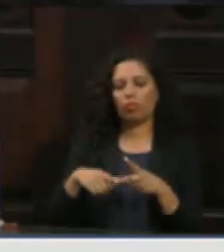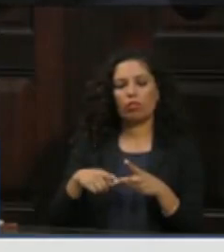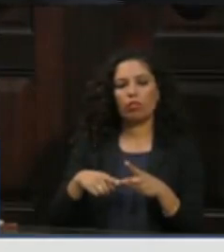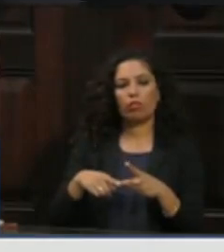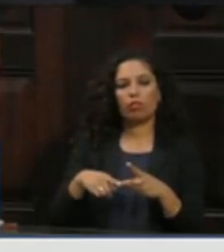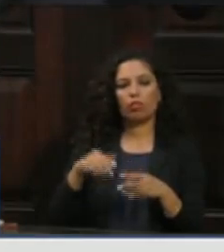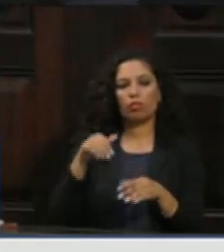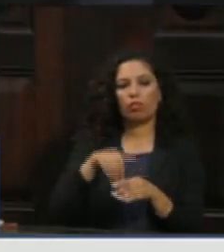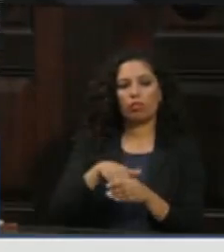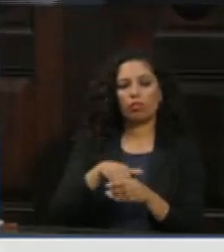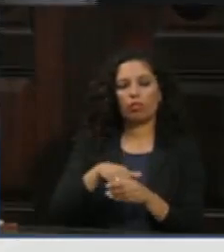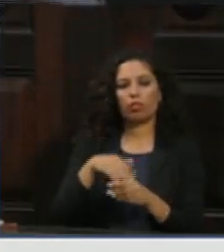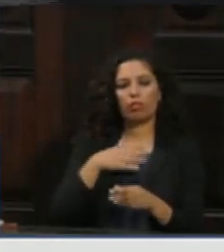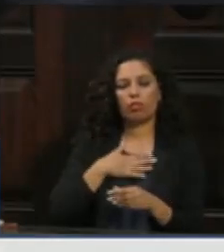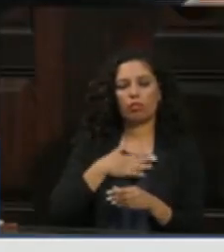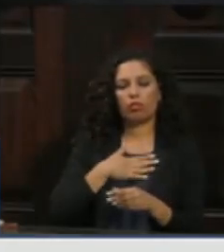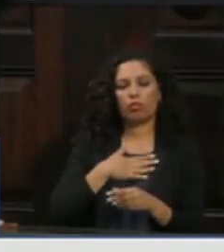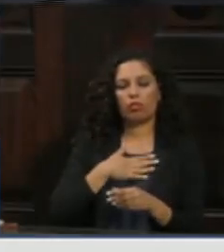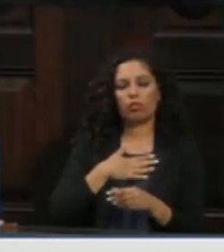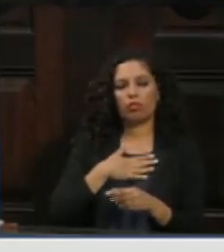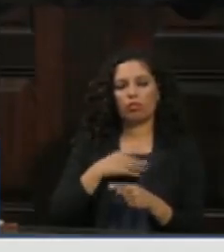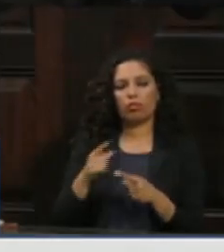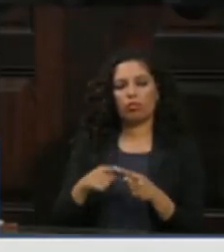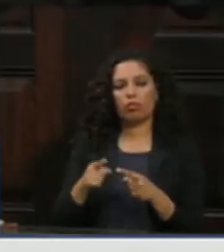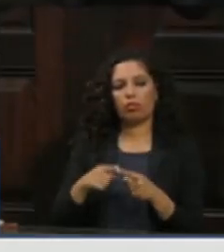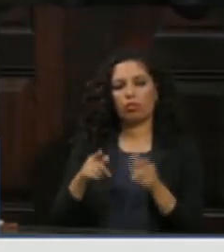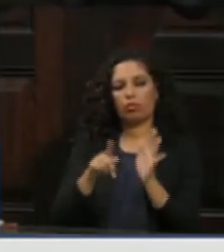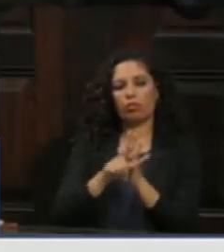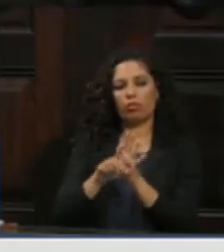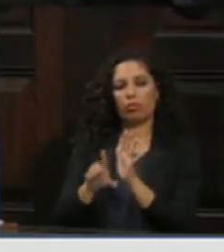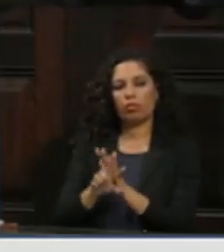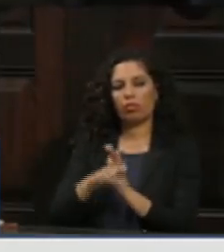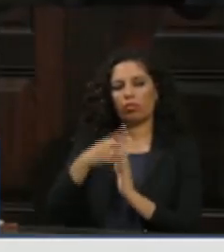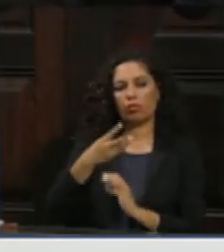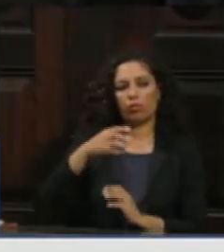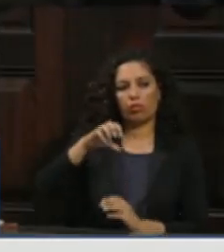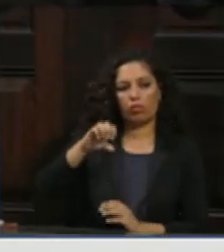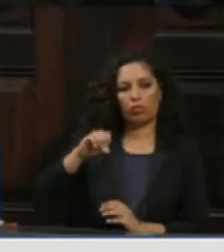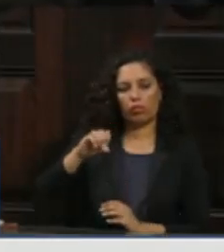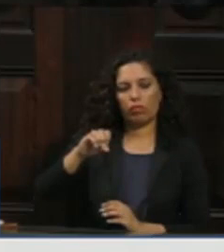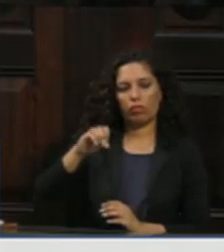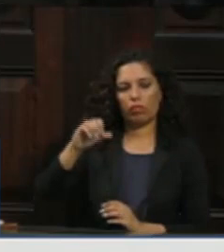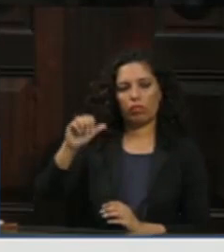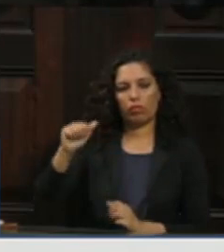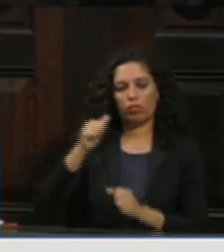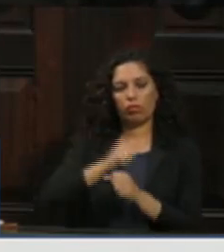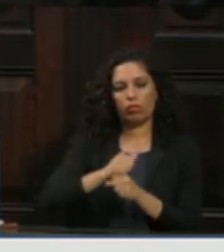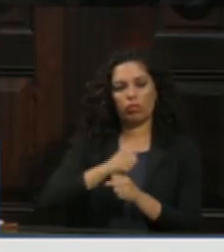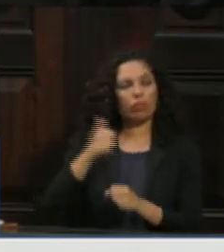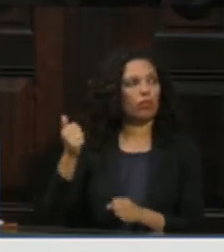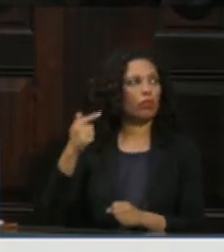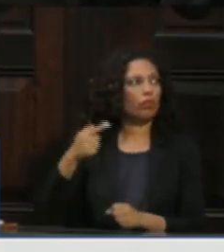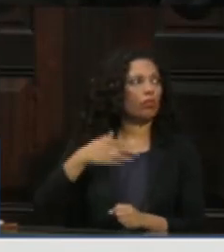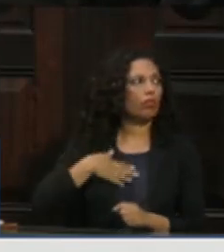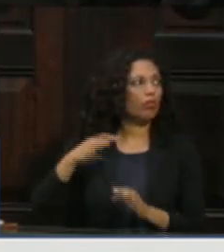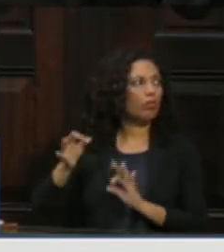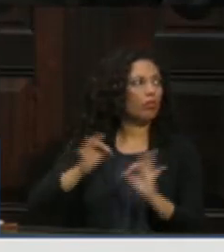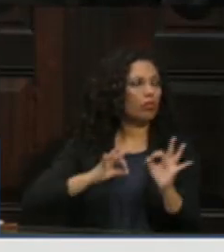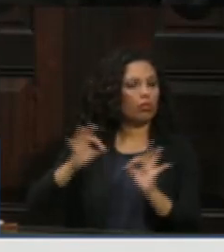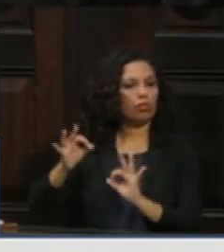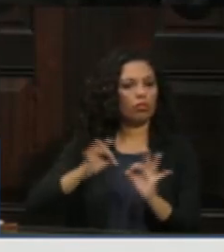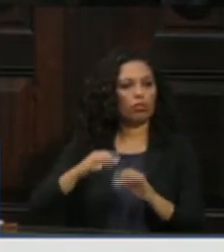a CCJ, senhor presidente. Com os pareceres emitidos em discussão. Não havendo que queira discutir, encerrada a discussão. Em votação, os senhores que aprovam. Isso, como estão aprovados em primeira,